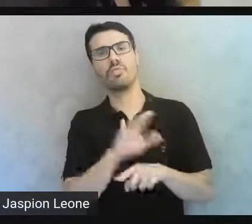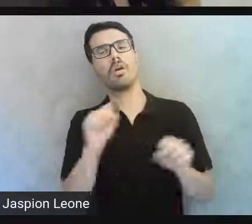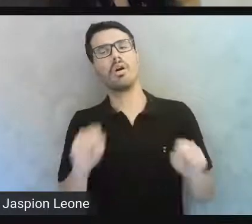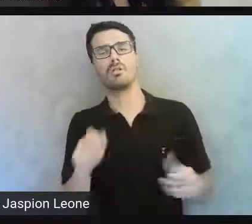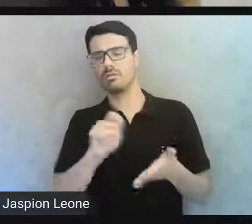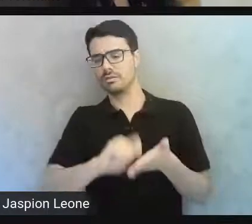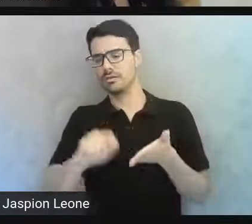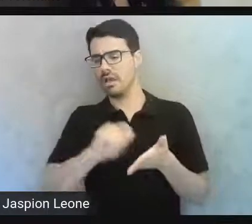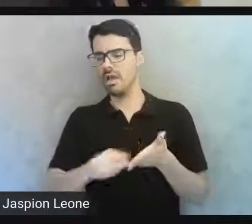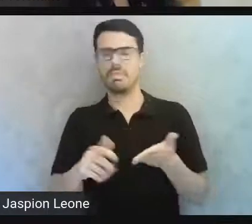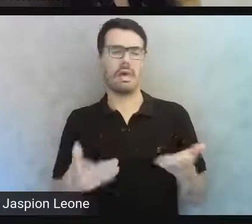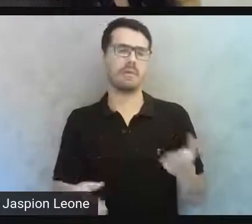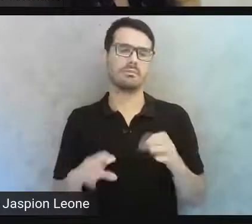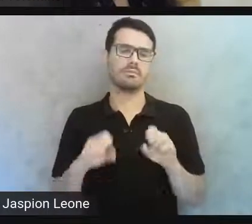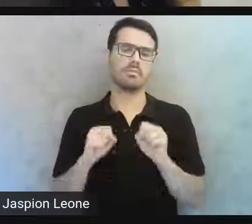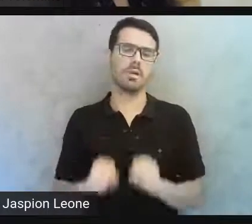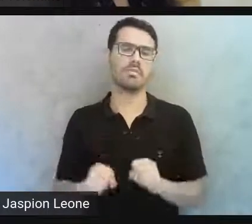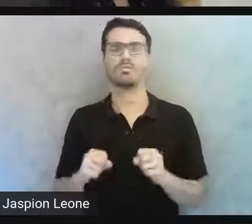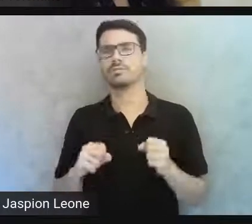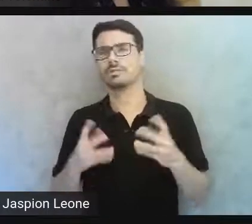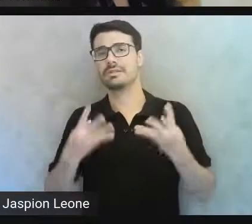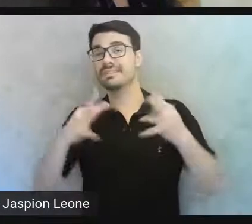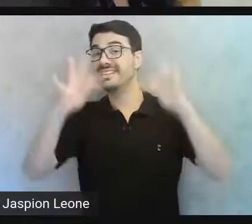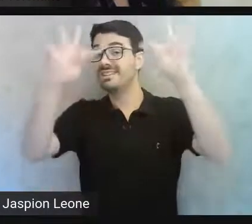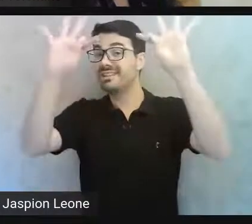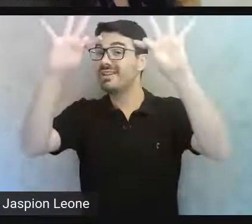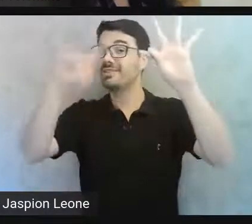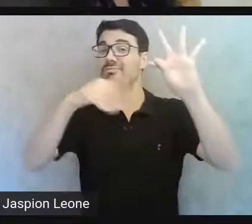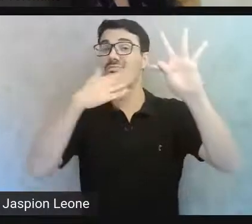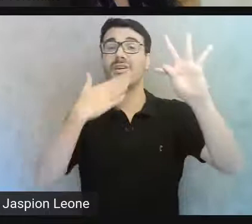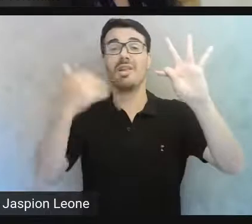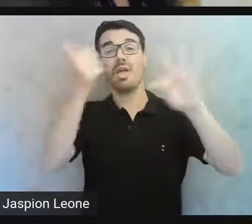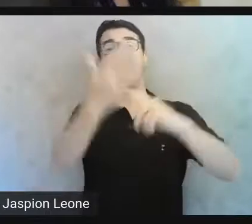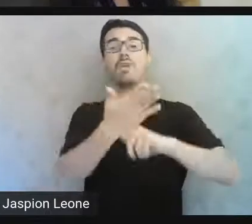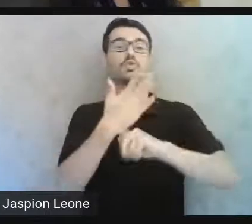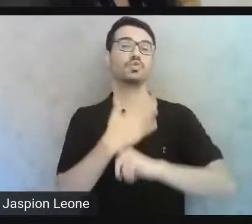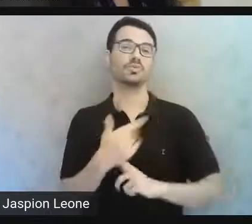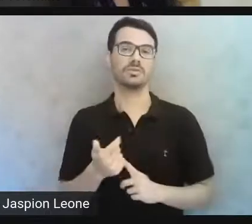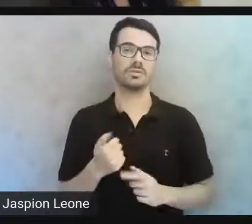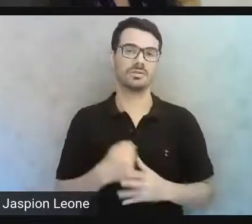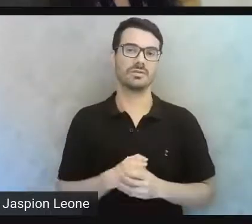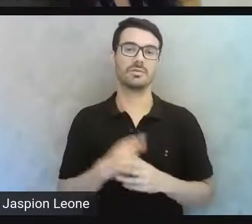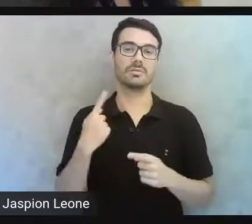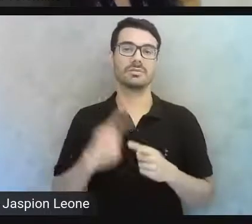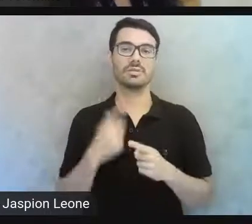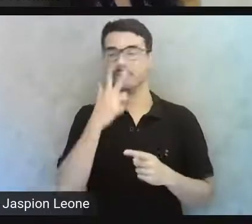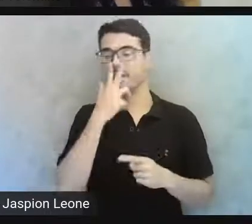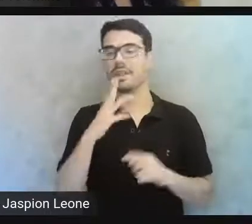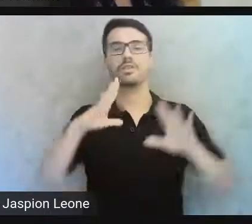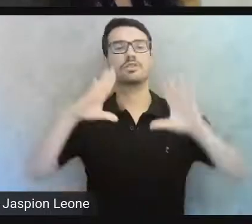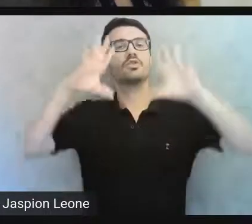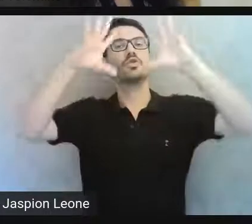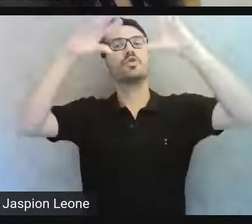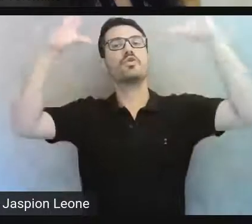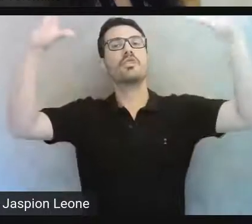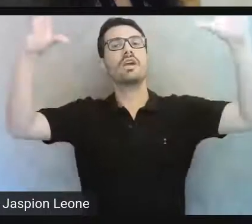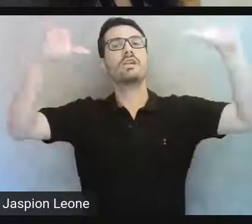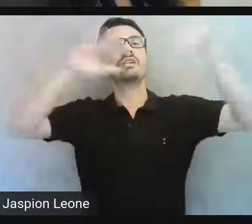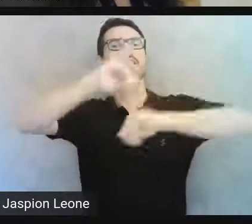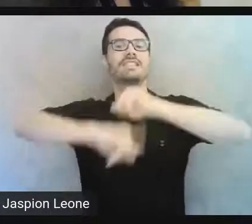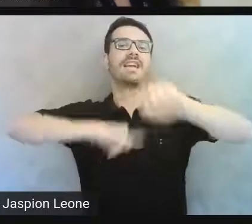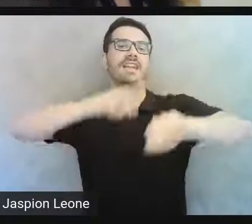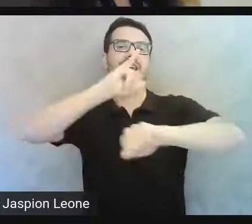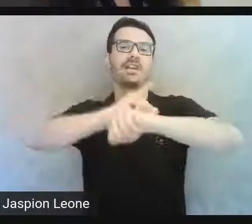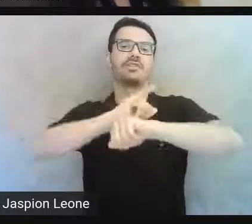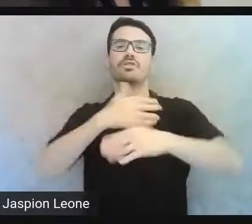Pode ser eu acho que a tecnologia, ela facilita, porque aquilo fica na nuvem, né? Que a gente chama, fica na rede, então você consegue acessar